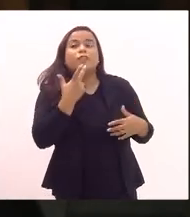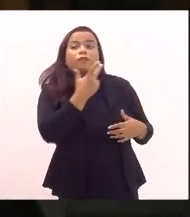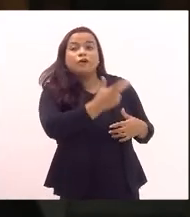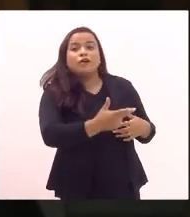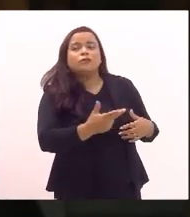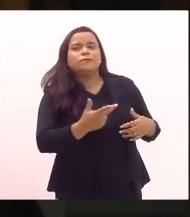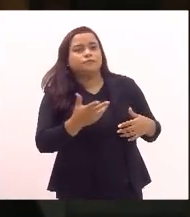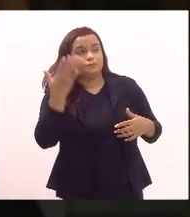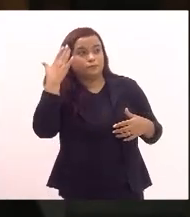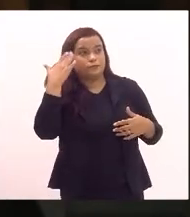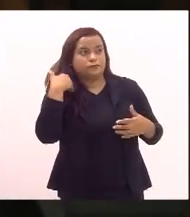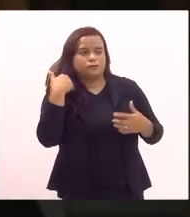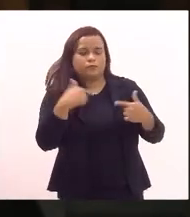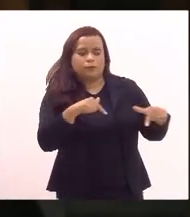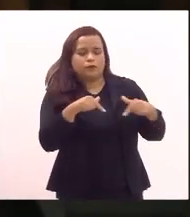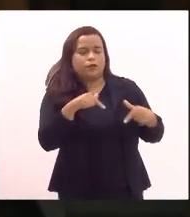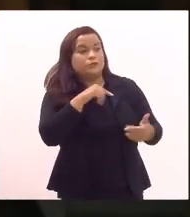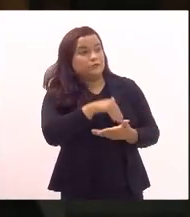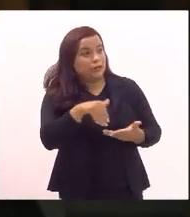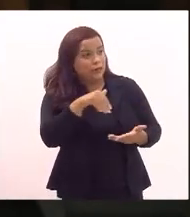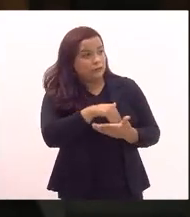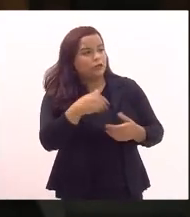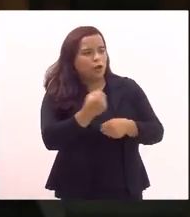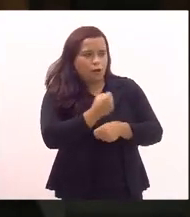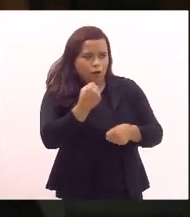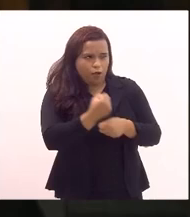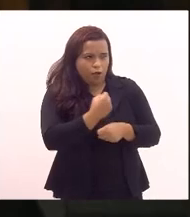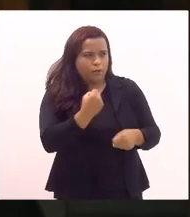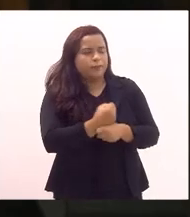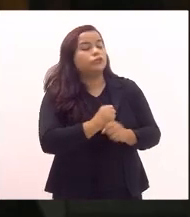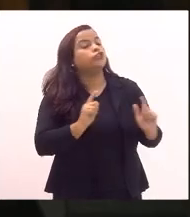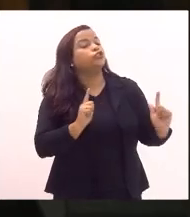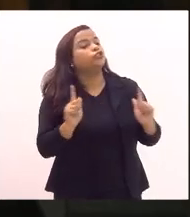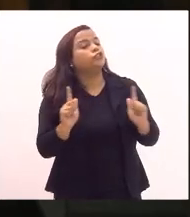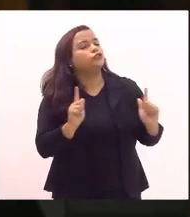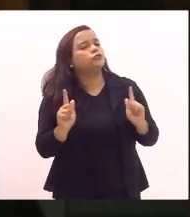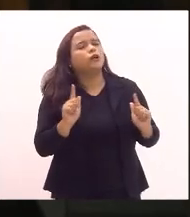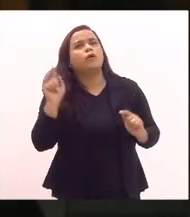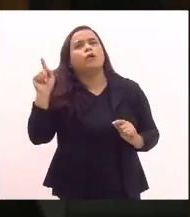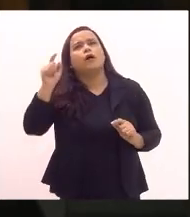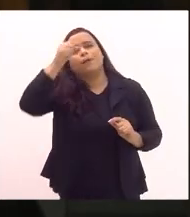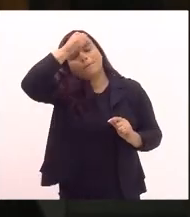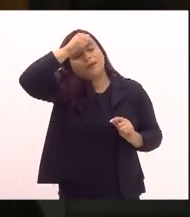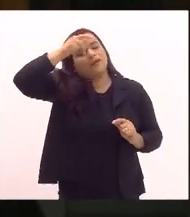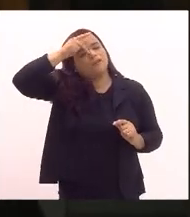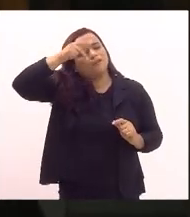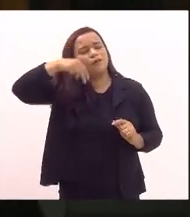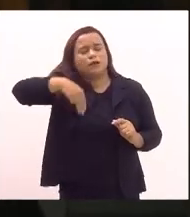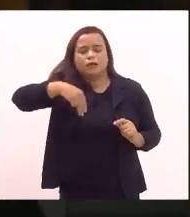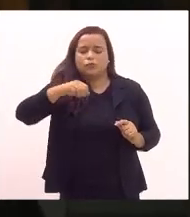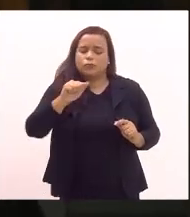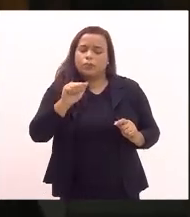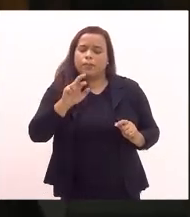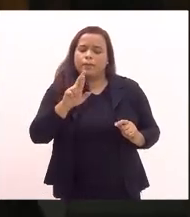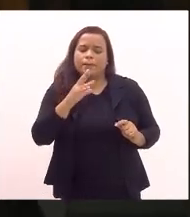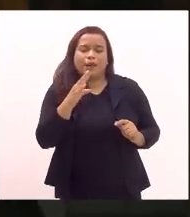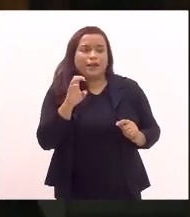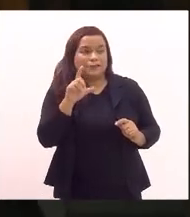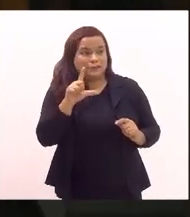eu fui secretário de obras na gestão do Prefeito Marcelo Alencar